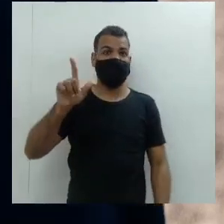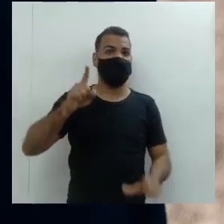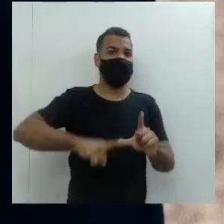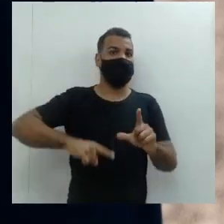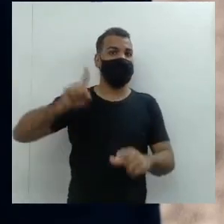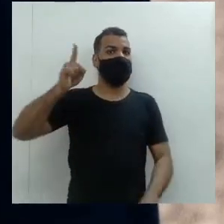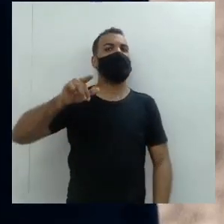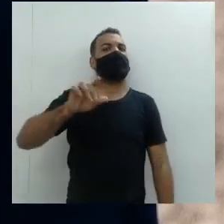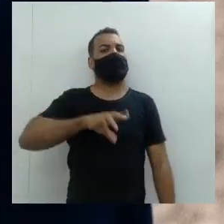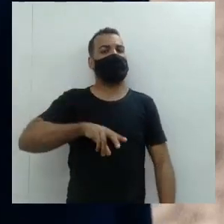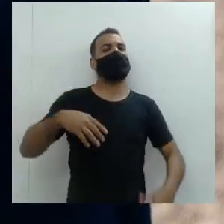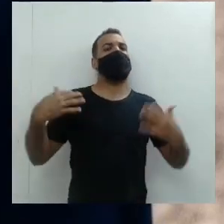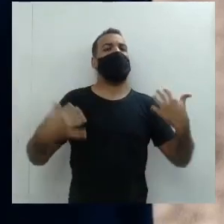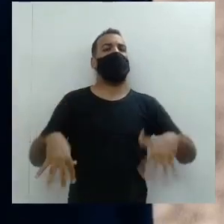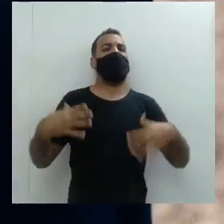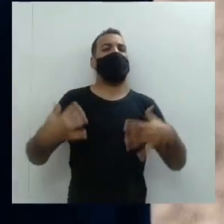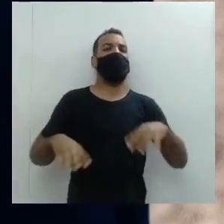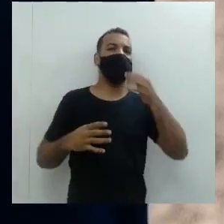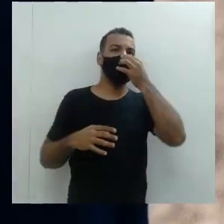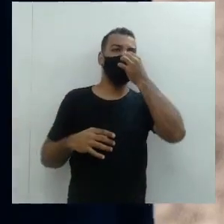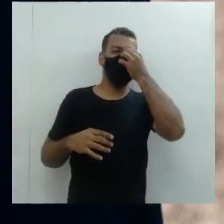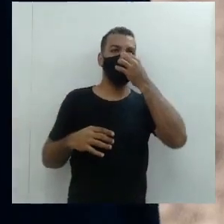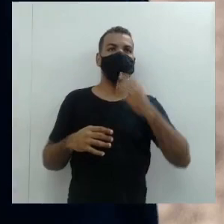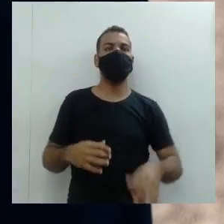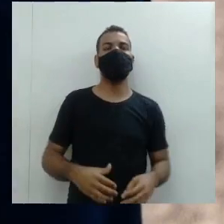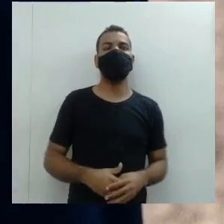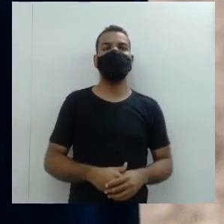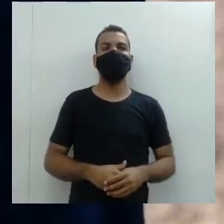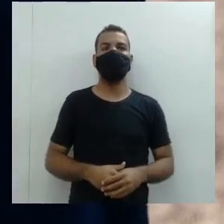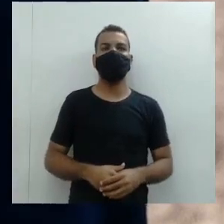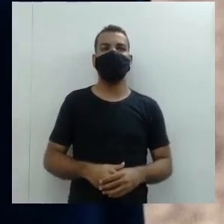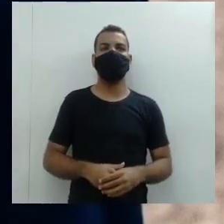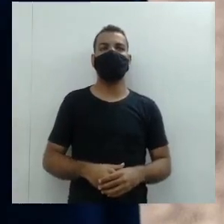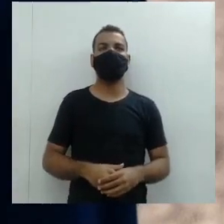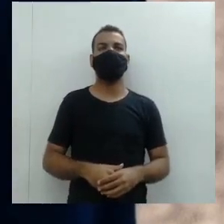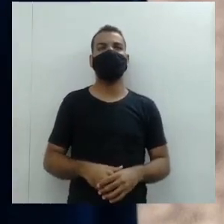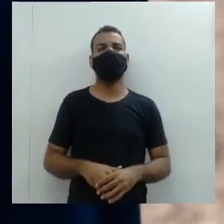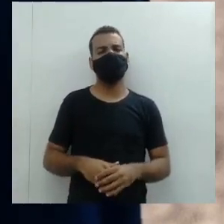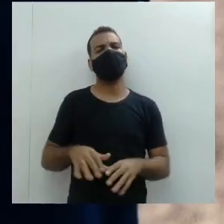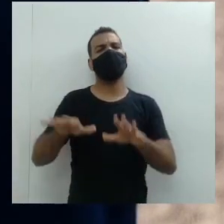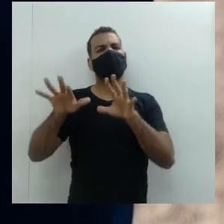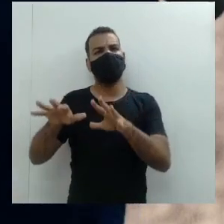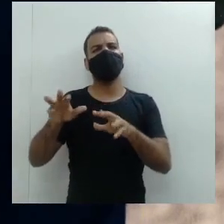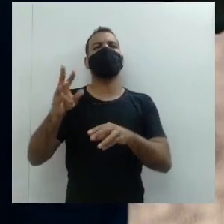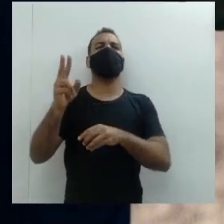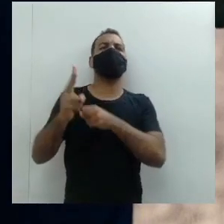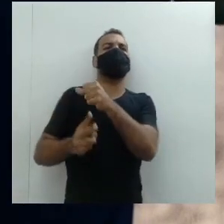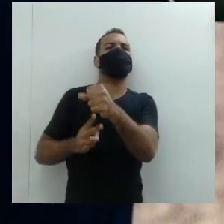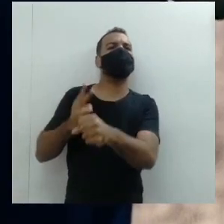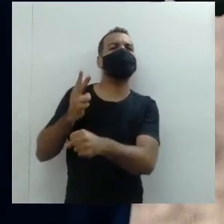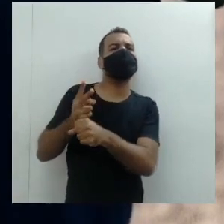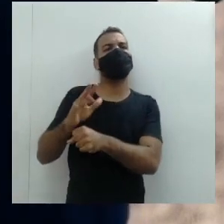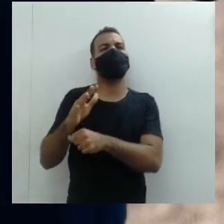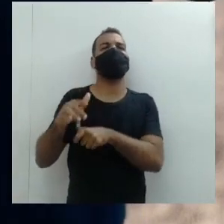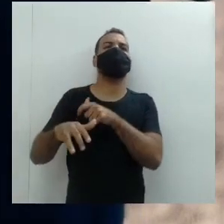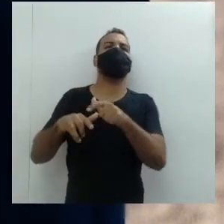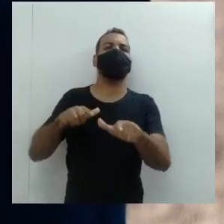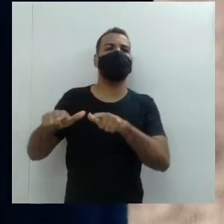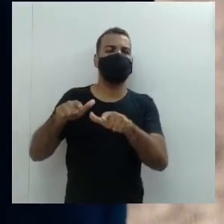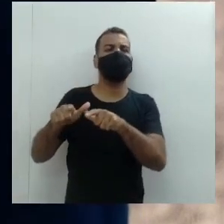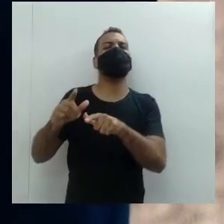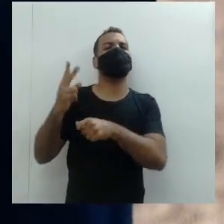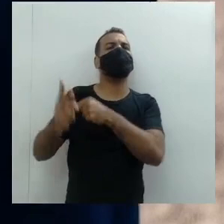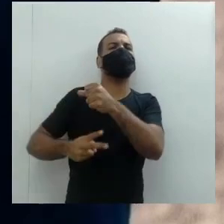né? E na Universidade de Filosofia e Letras de Lisboa, e passou lá quase 2 anos. Posteriormente retorna ao